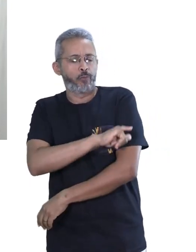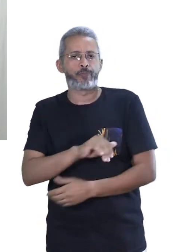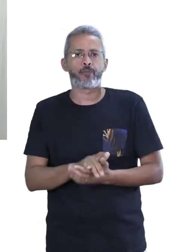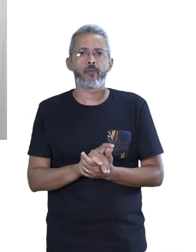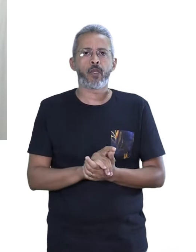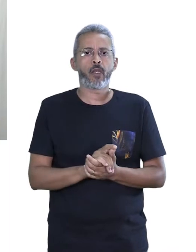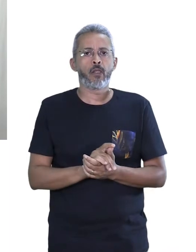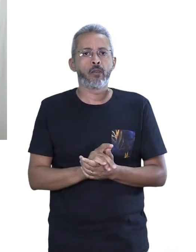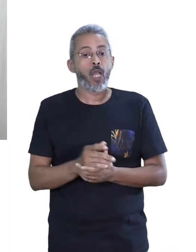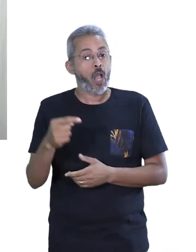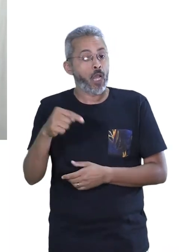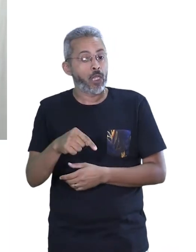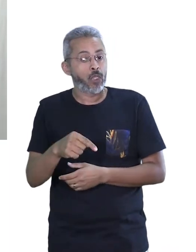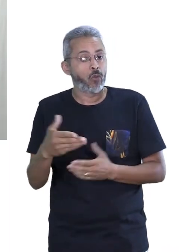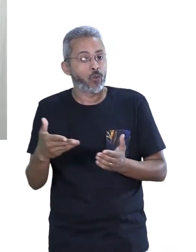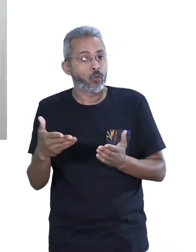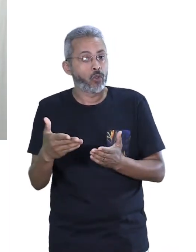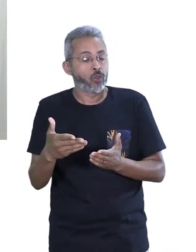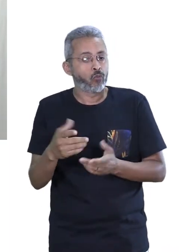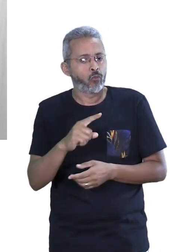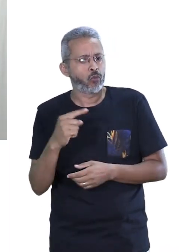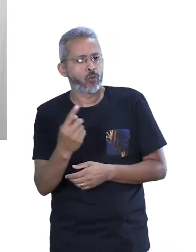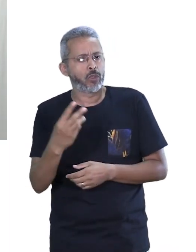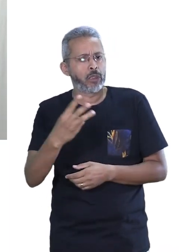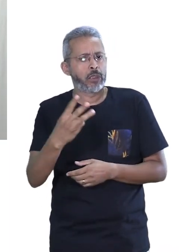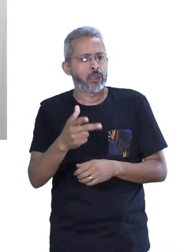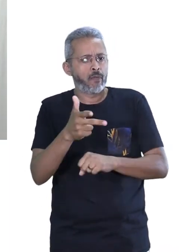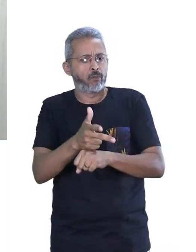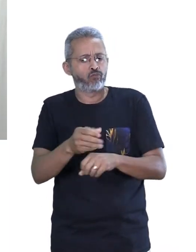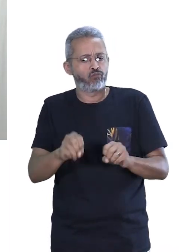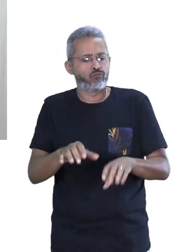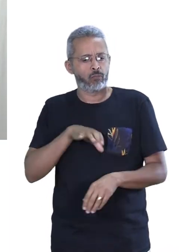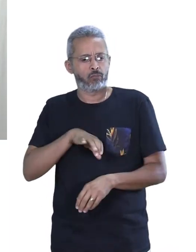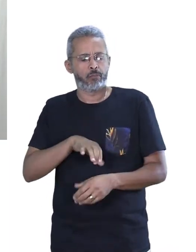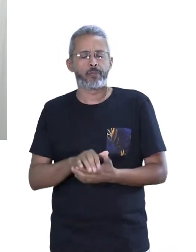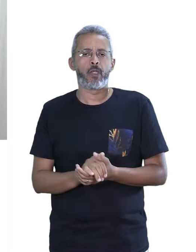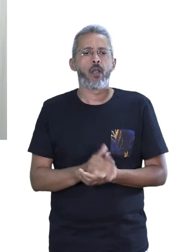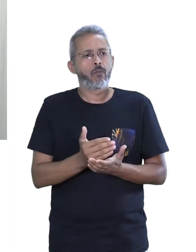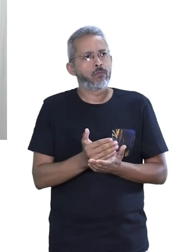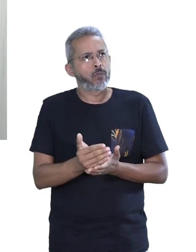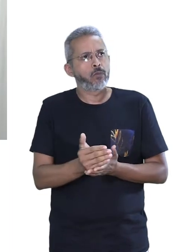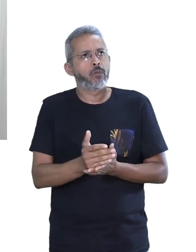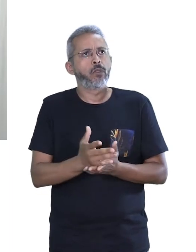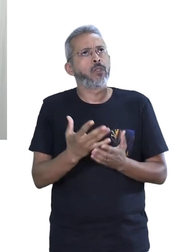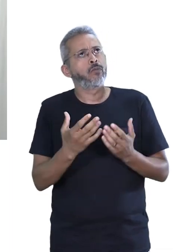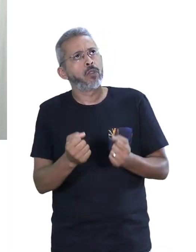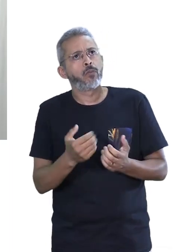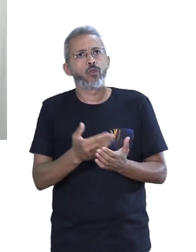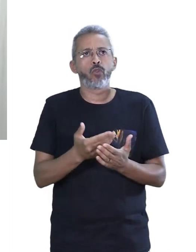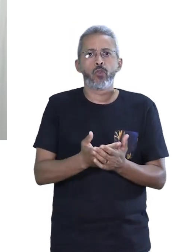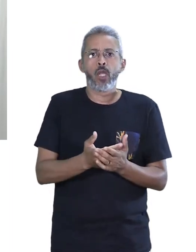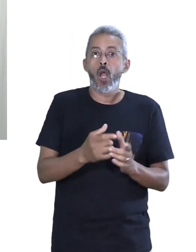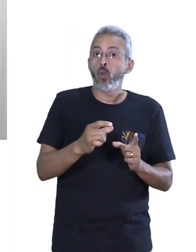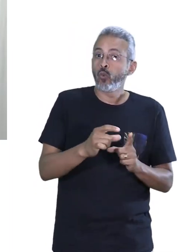de Janeiro. Estou aqui para a nossa terceira videoaula de português. Para começar, vamos estudar